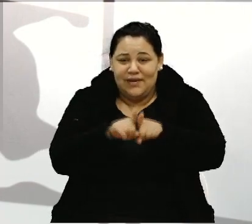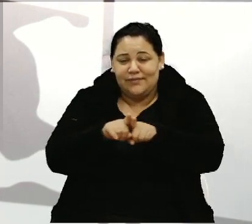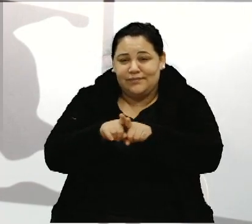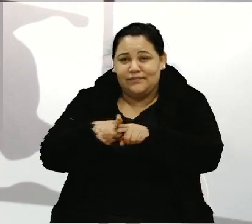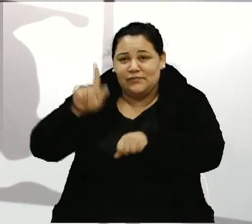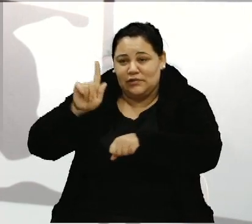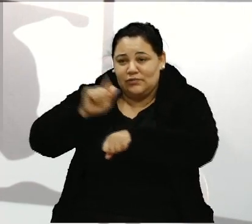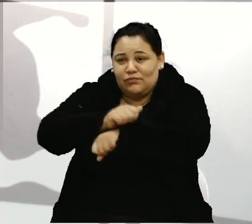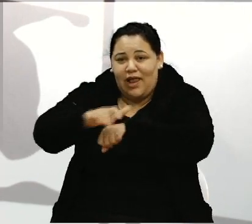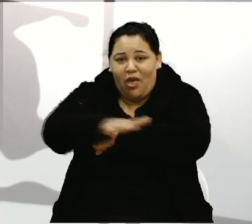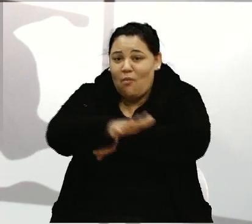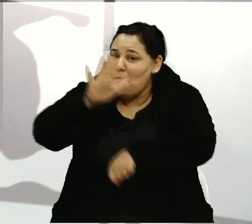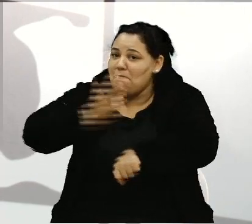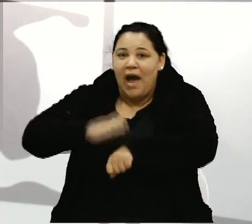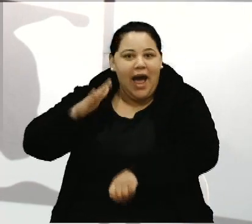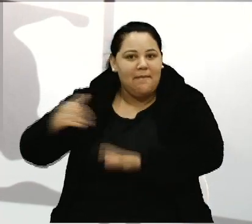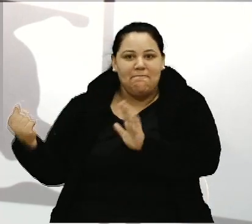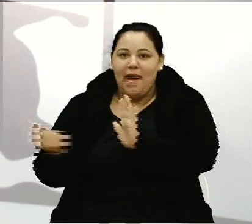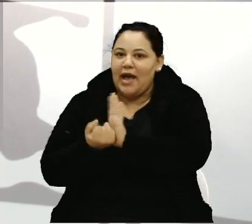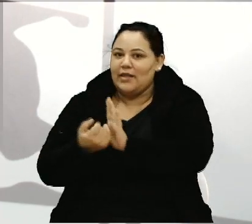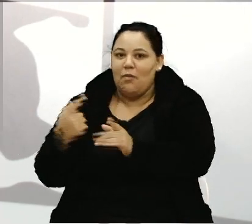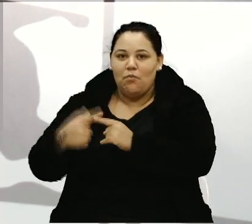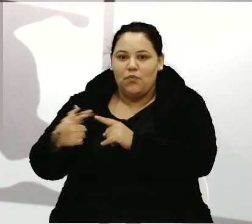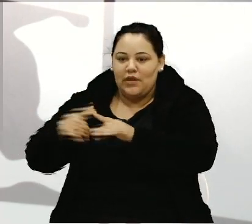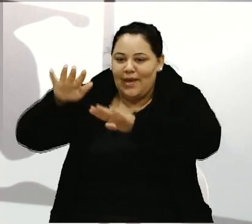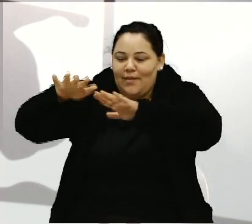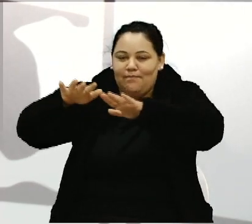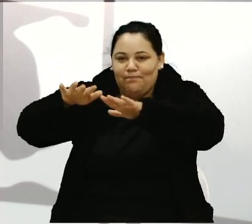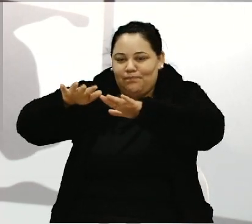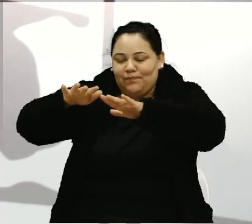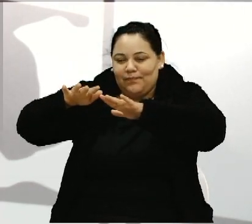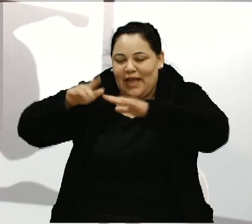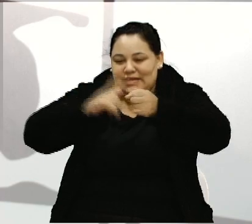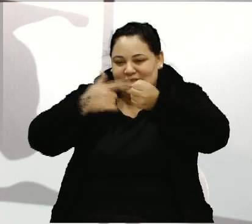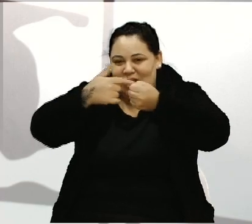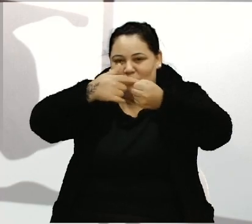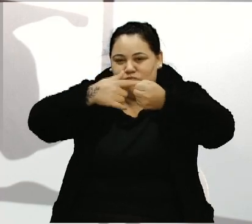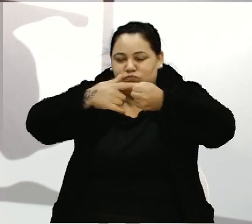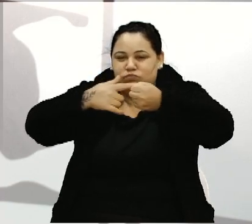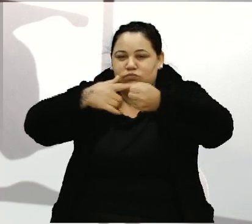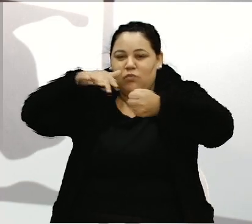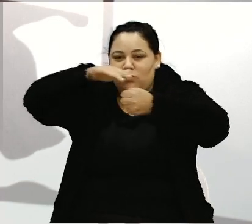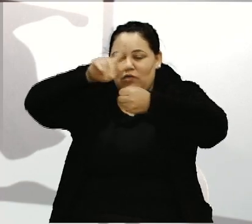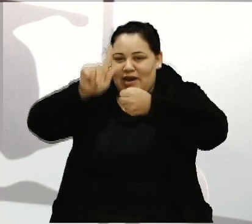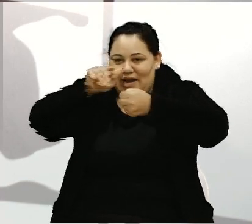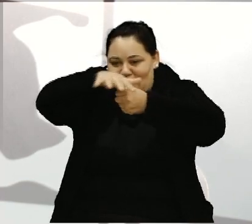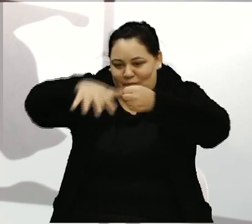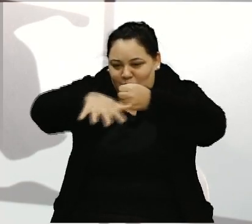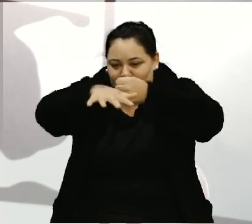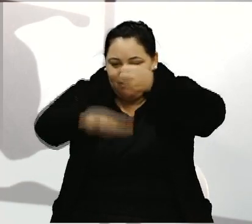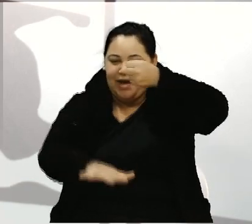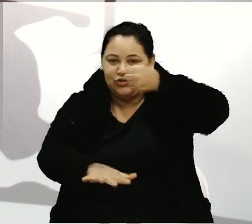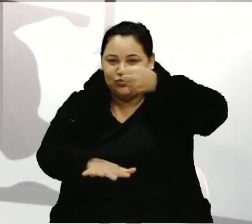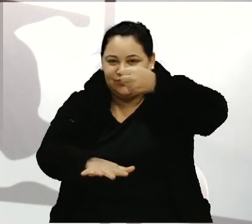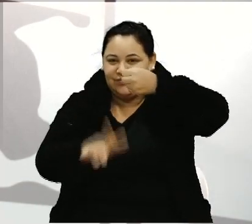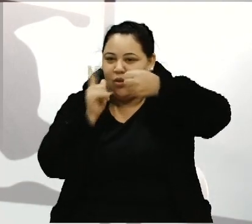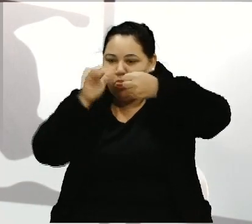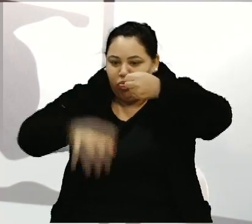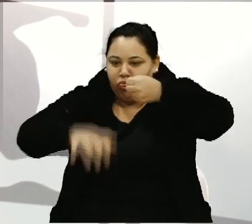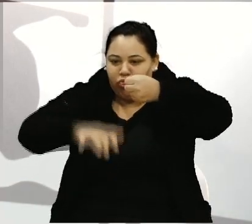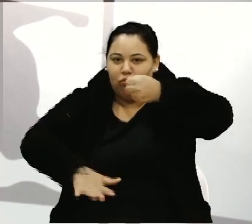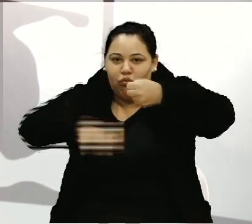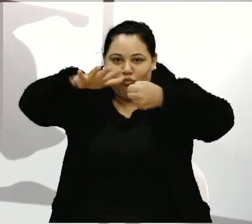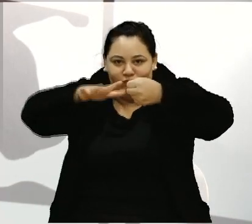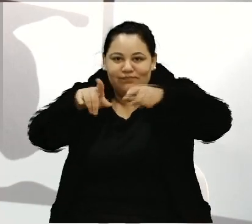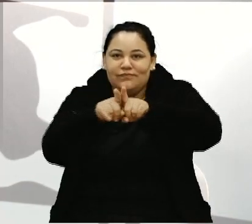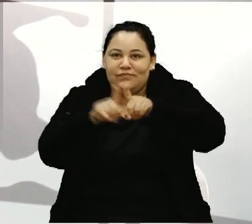mais atingido por ficar numa parte mais baixa de nossa cidade. Precisamos sim que o prefeito municipal de Caxias do Sul, juntamente com seus